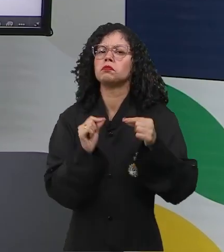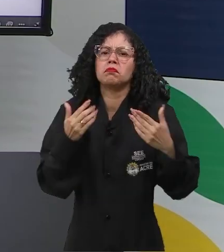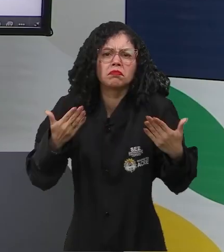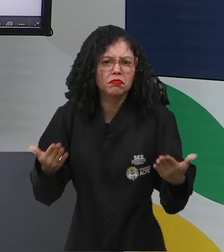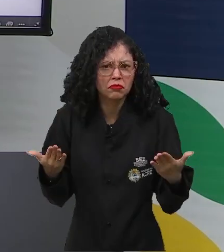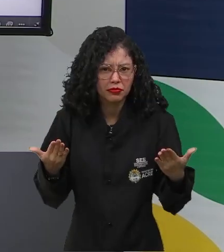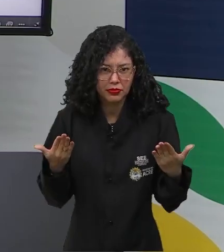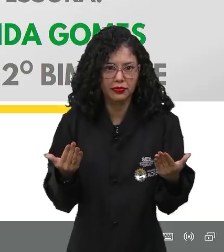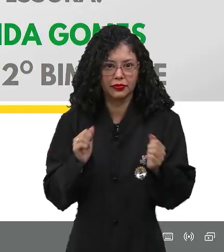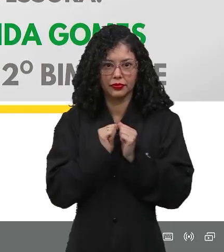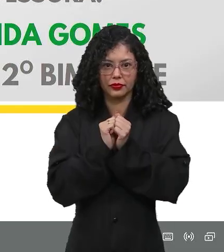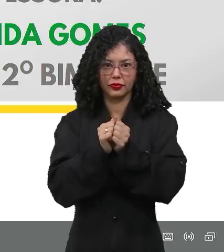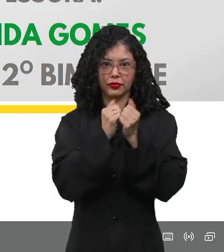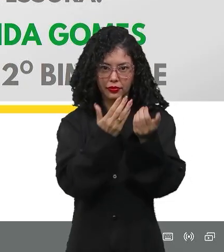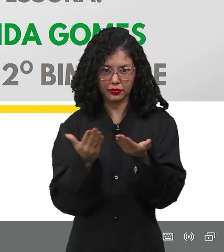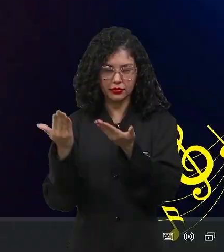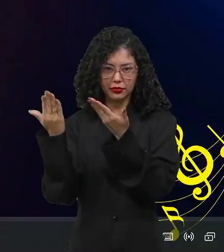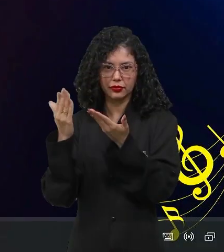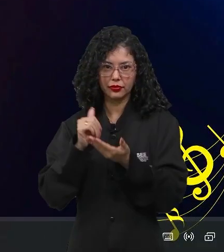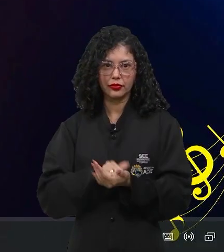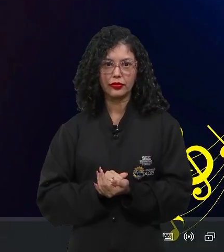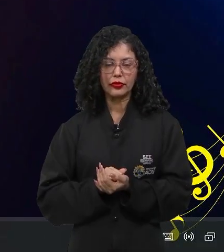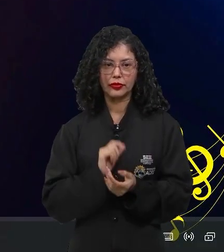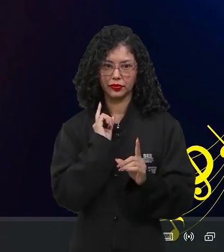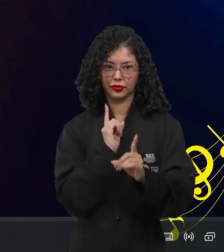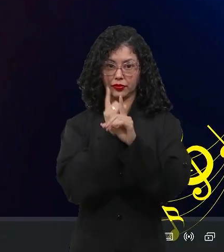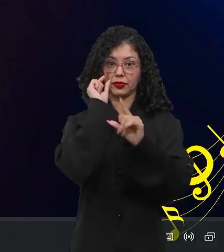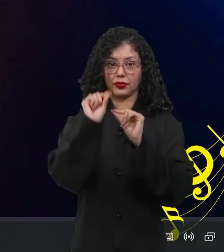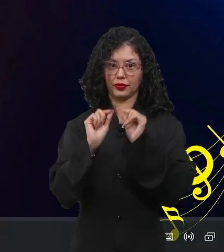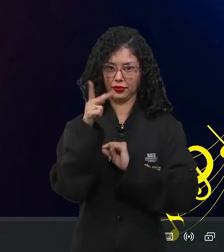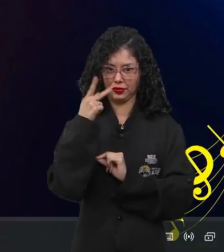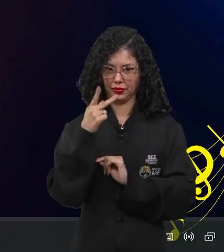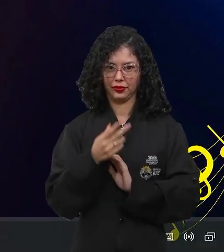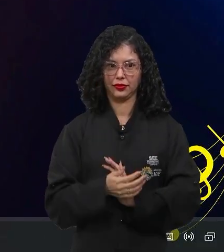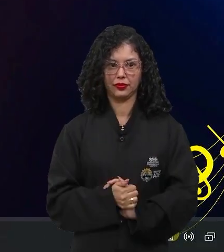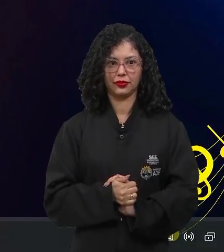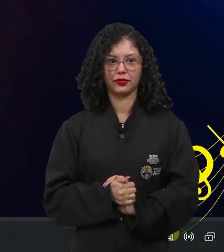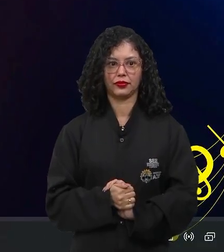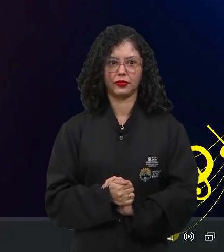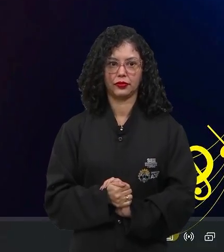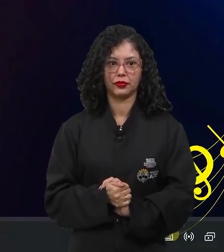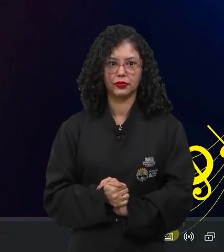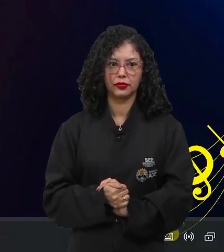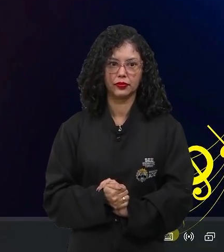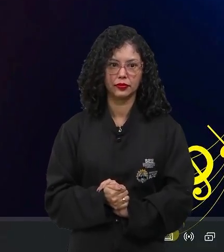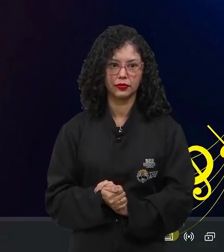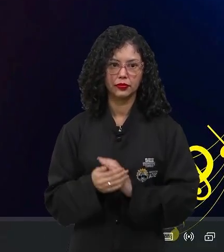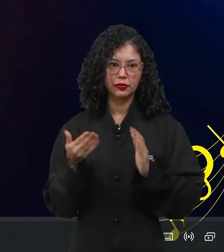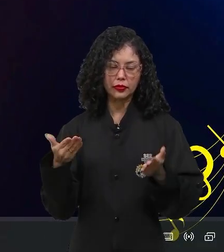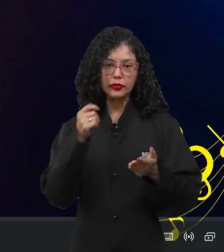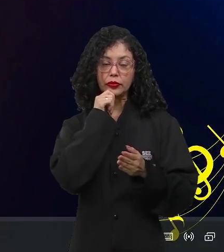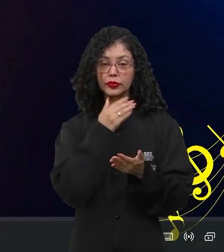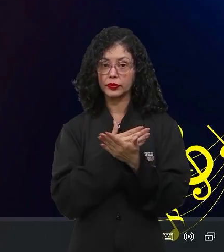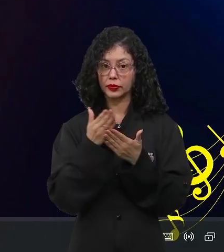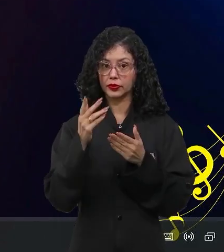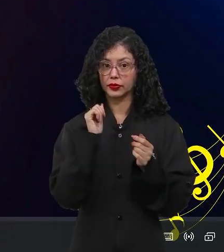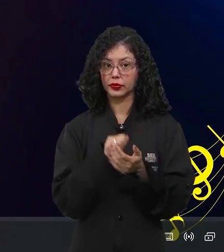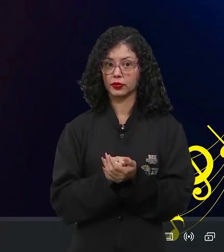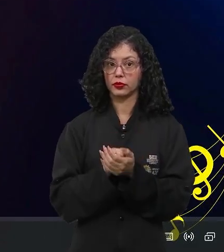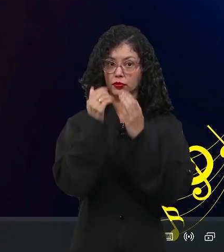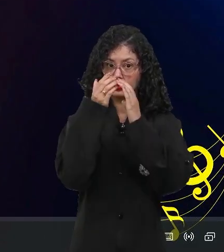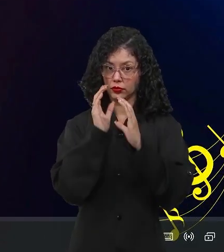isso? Vamos juntos para a nossa tela e descobrir do que eu estou falando nesta aula de hoje. Porque, gente, vamos começar